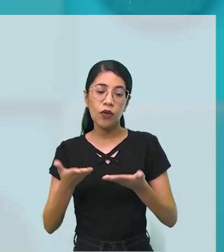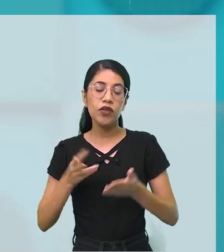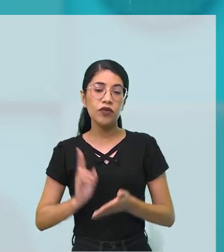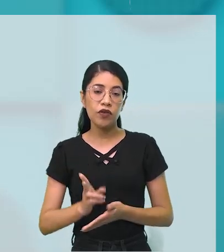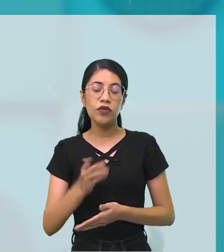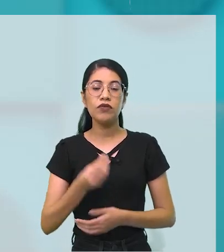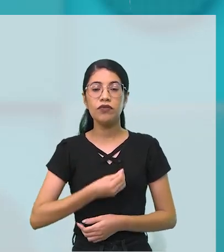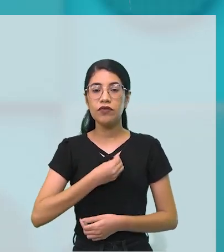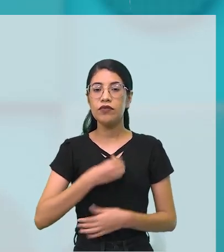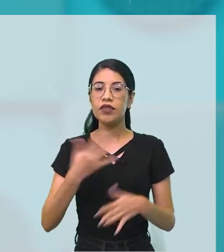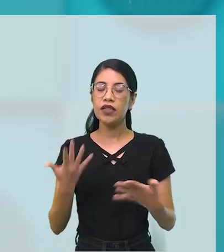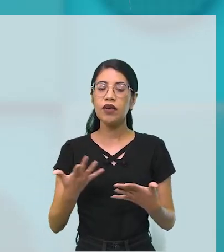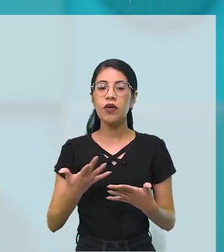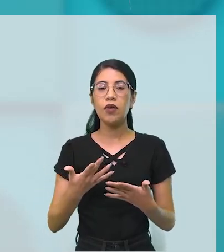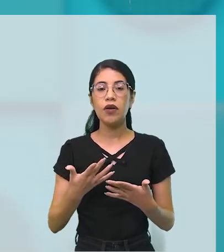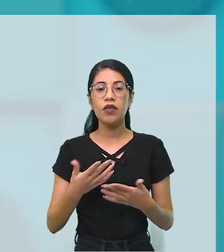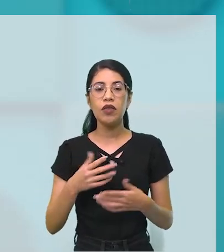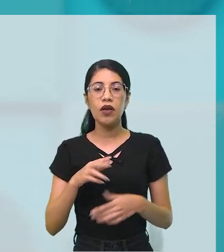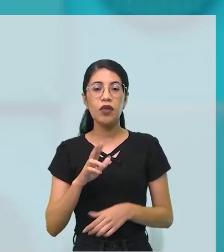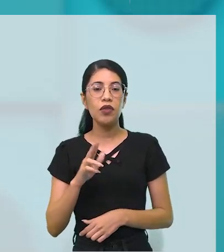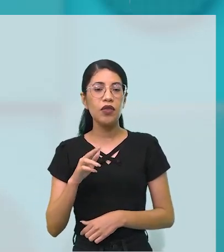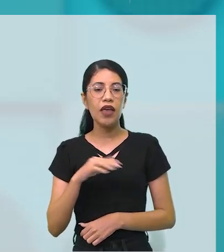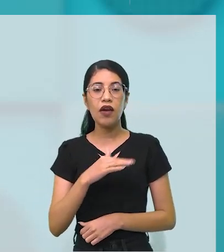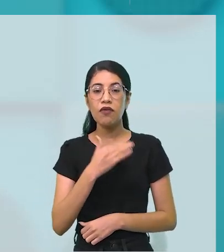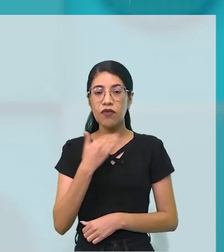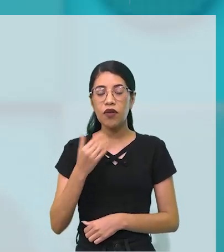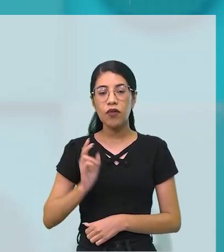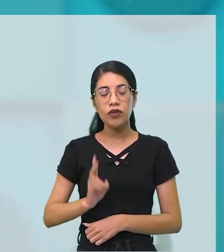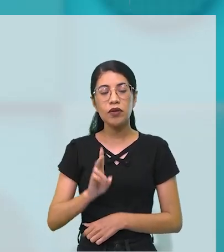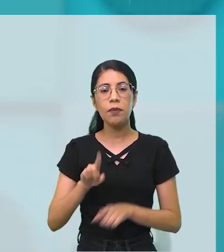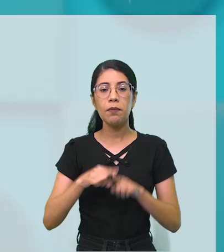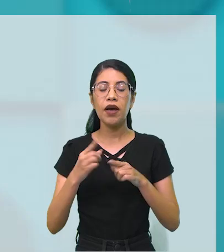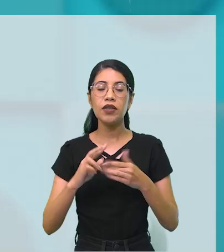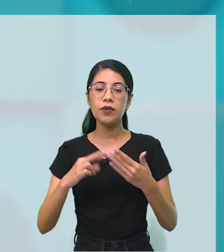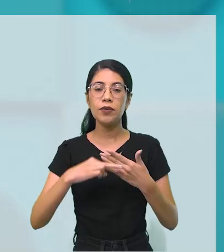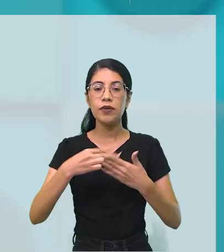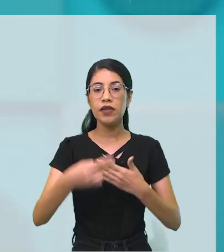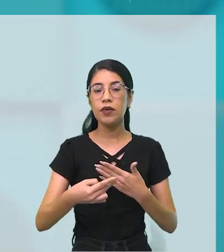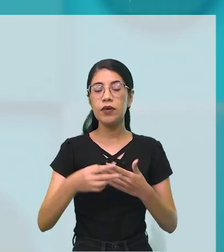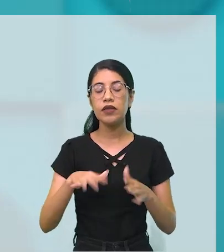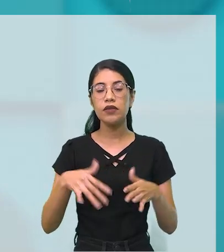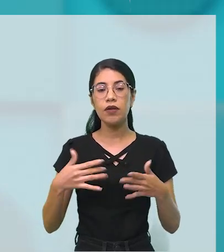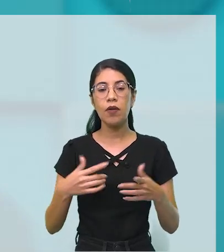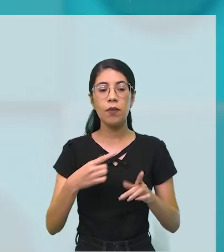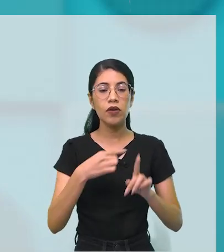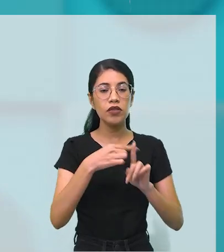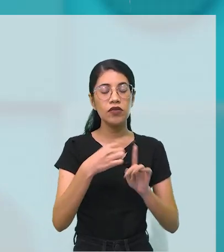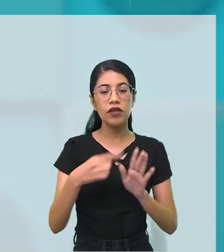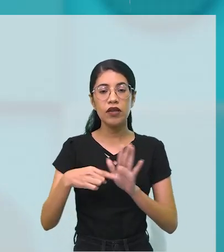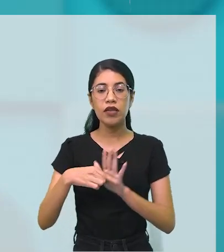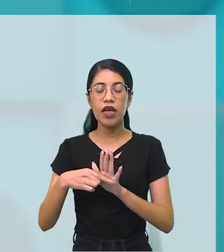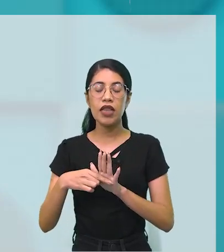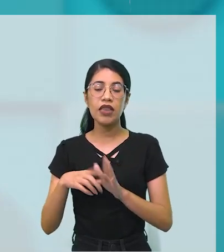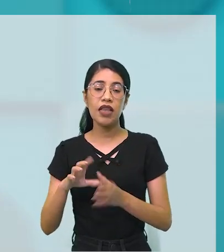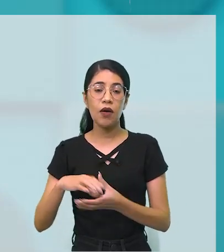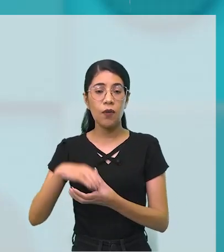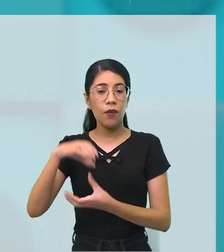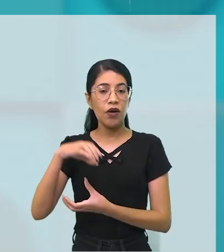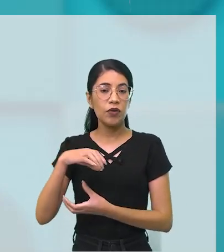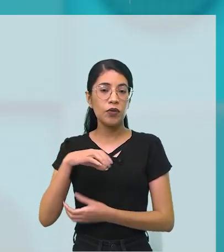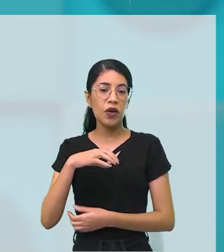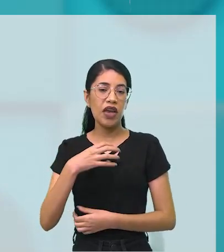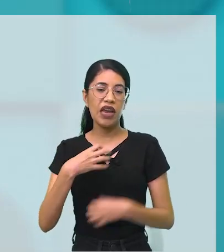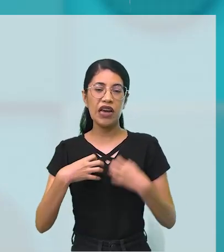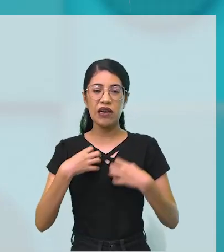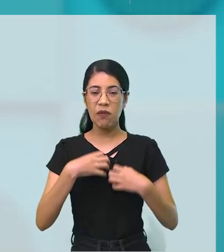aqui, feliz. Será? Não morreu, mas quais as consequências disso na sua vida, né? Às vezes é um adulto mal-humorado, que às vezes